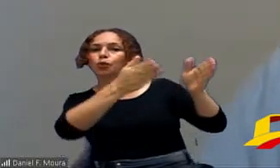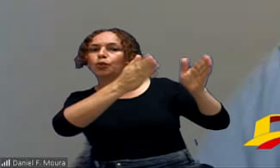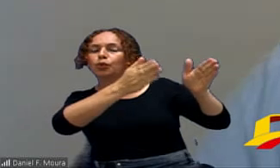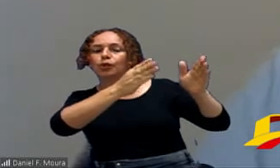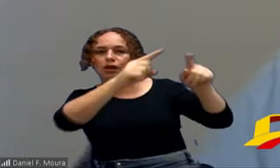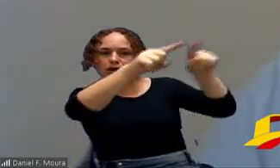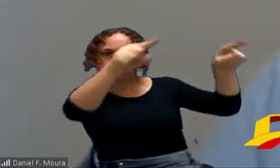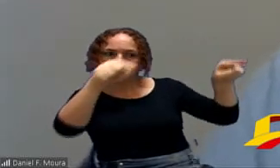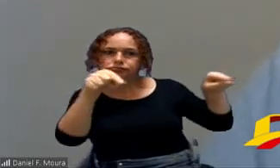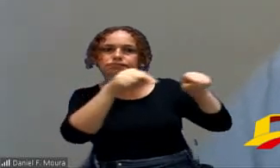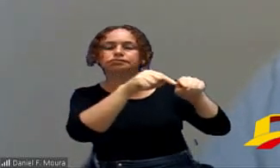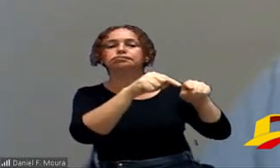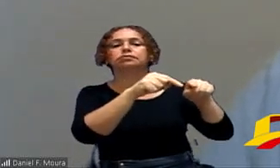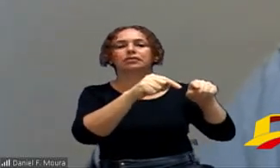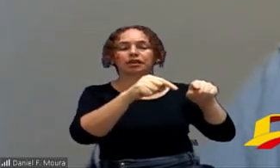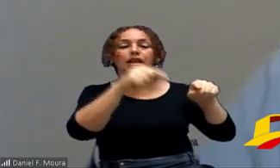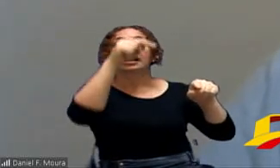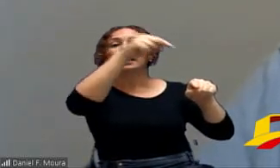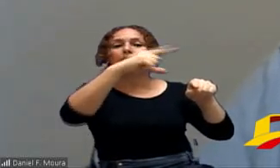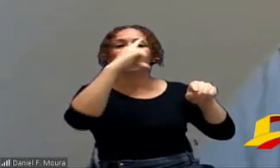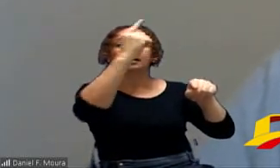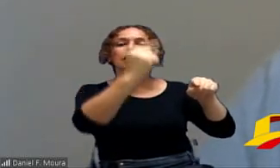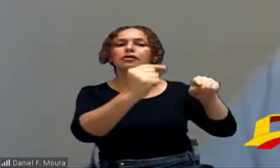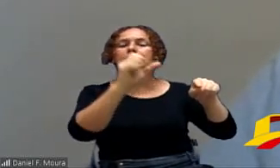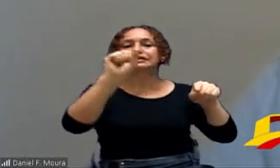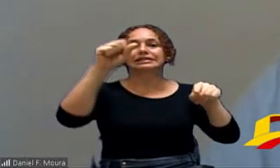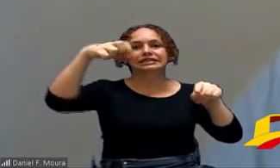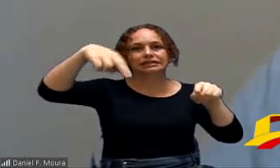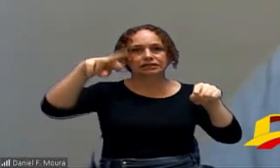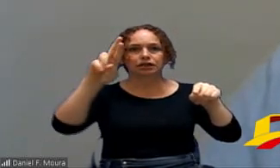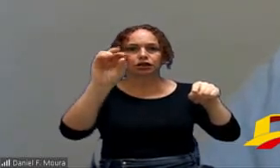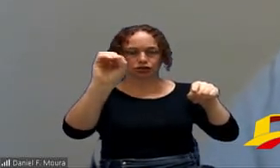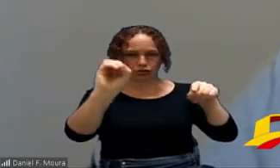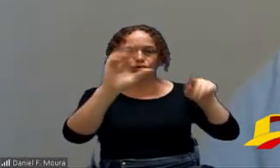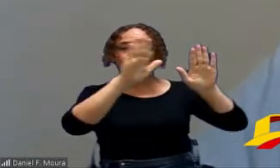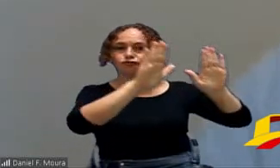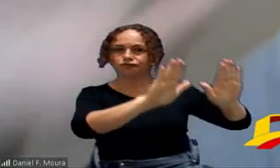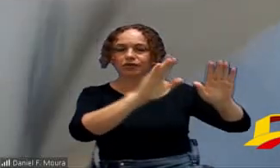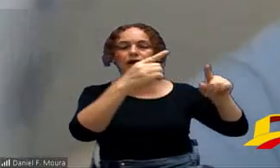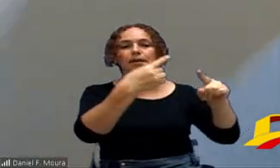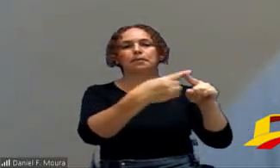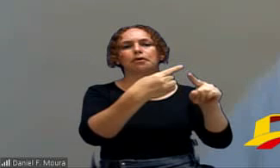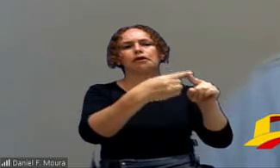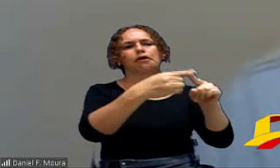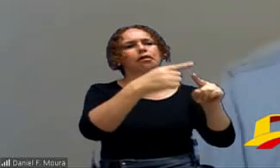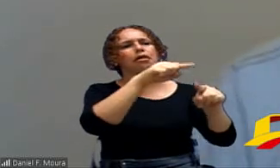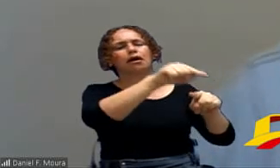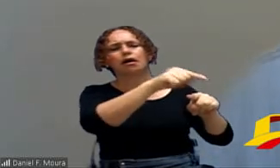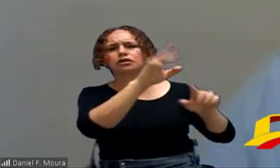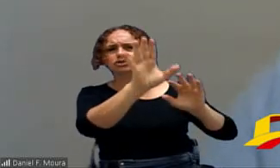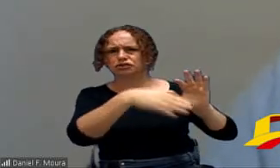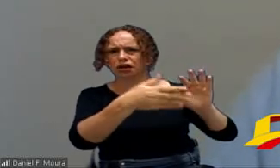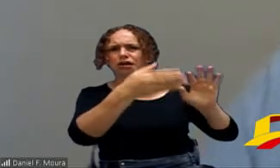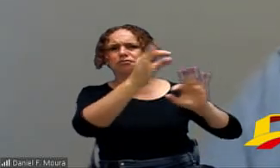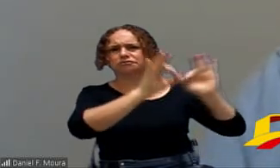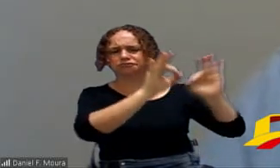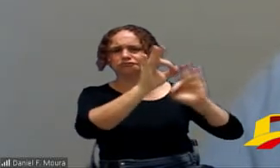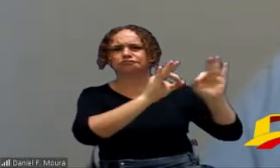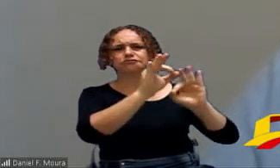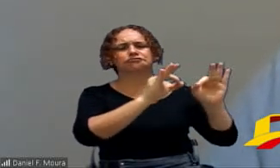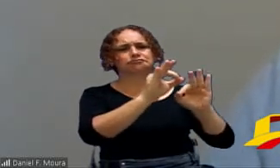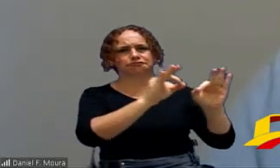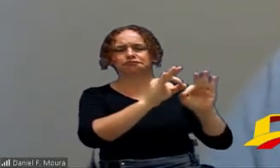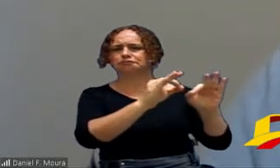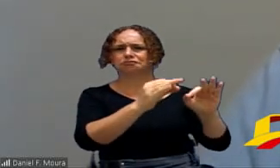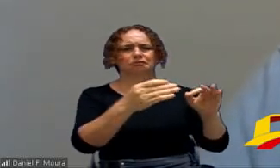de proteção de aço, é integrável, não tem como um elefante sair, um elefante entrar na floresta, parque nacional da Chapada dos Guimarães, é super tranquilo manter